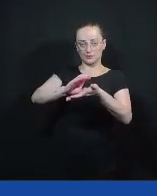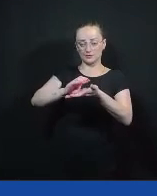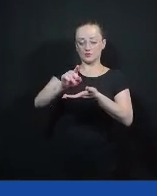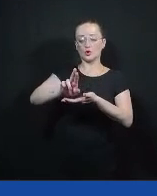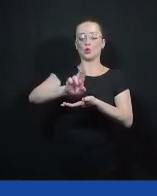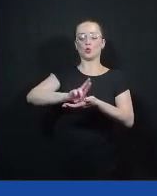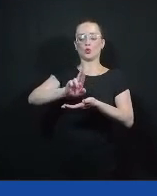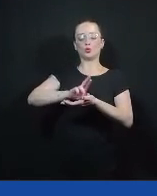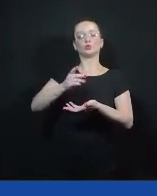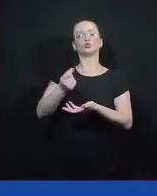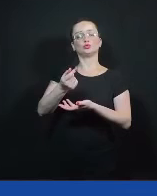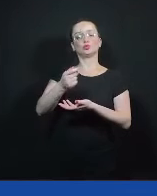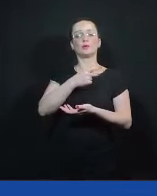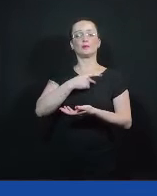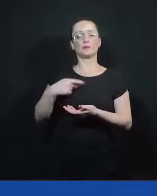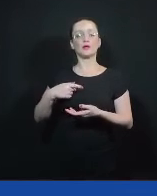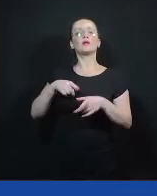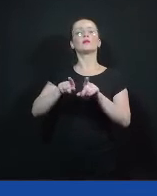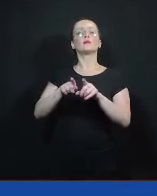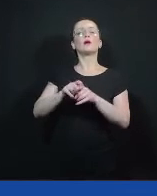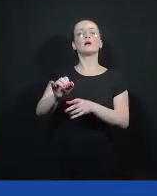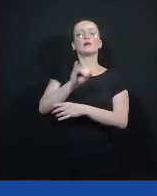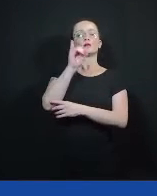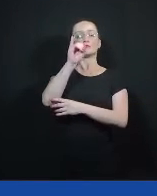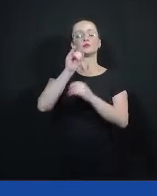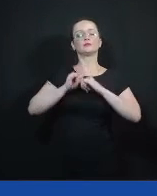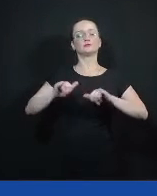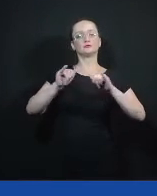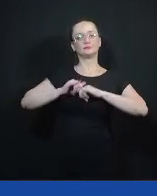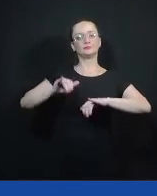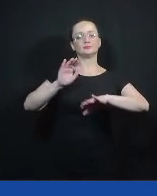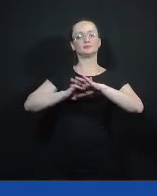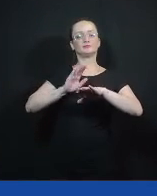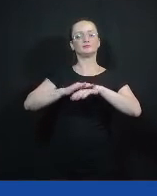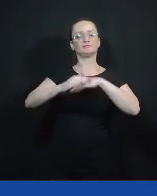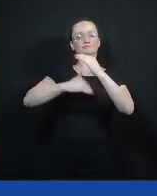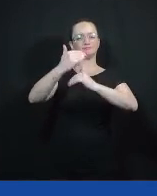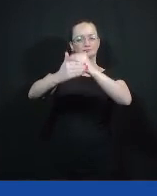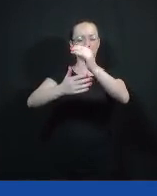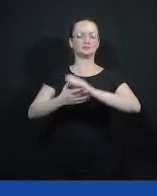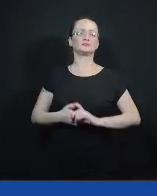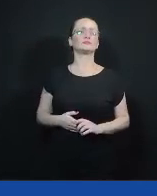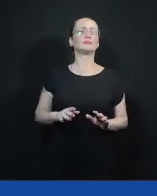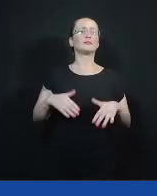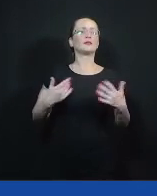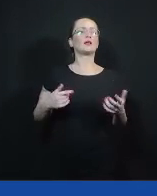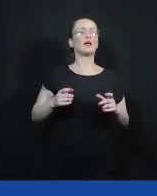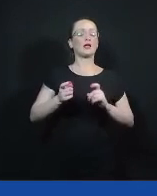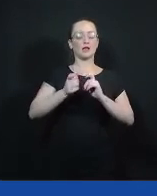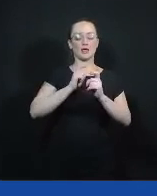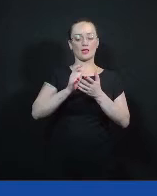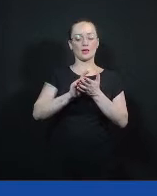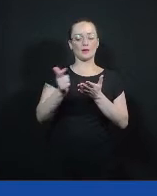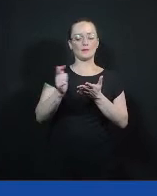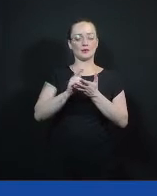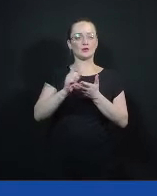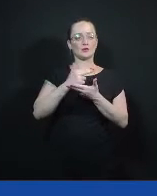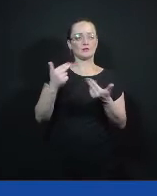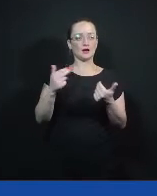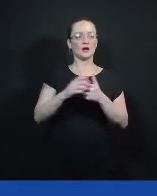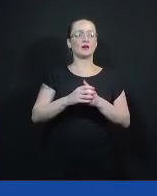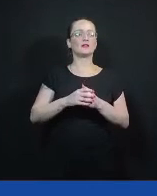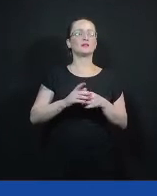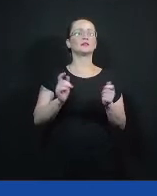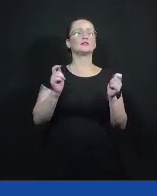uso de dinheiro público, também é um papel importante que a imprensa acaba desempenhando. Uma série de reportagens das eleições de